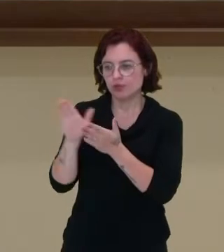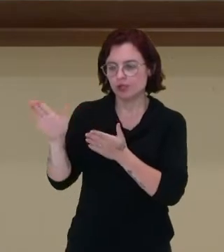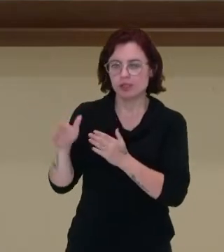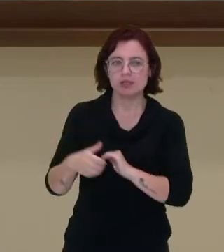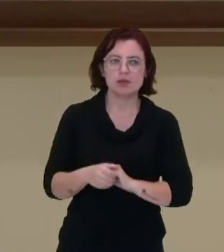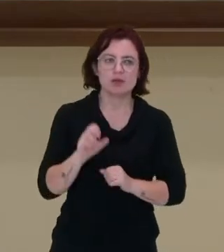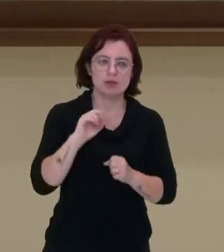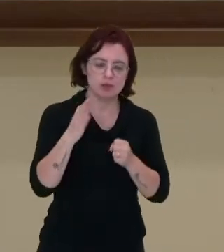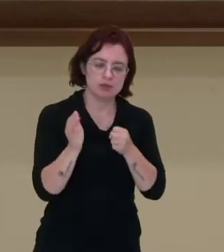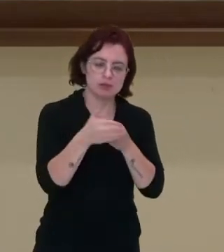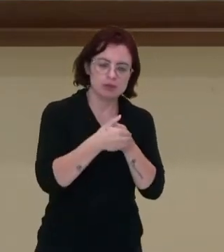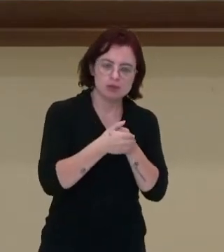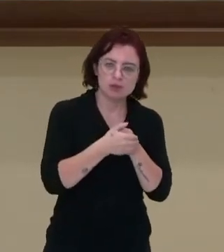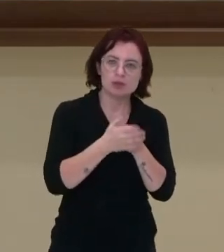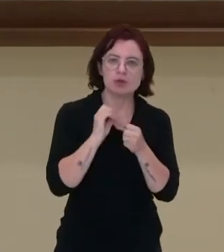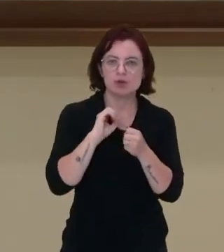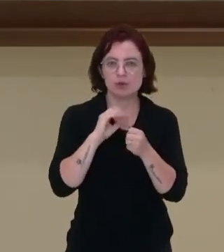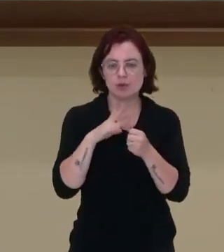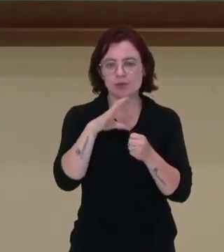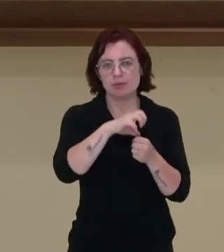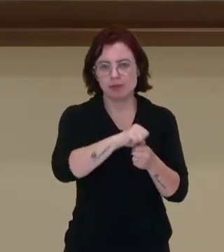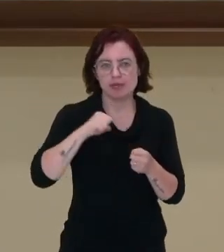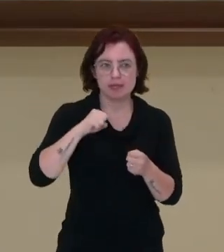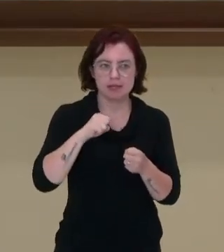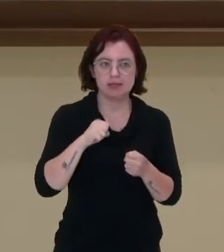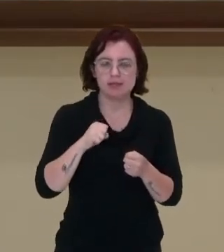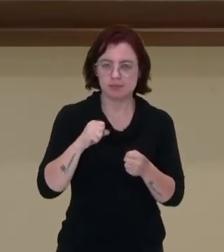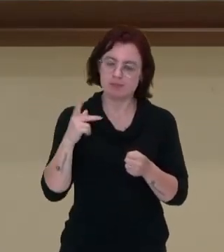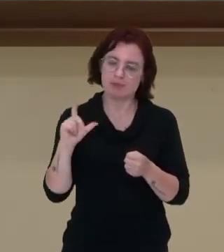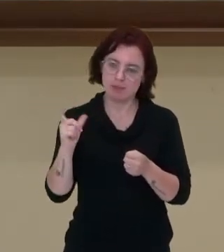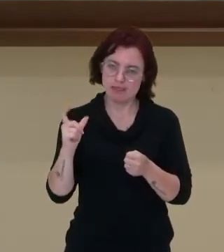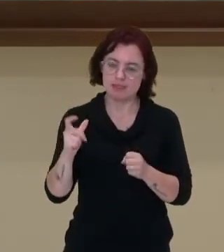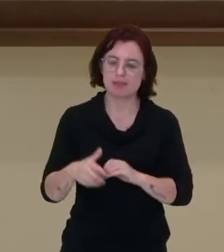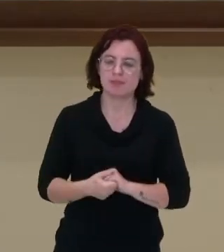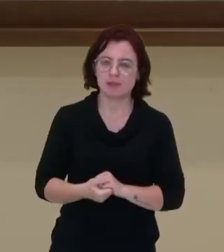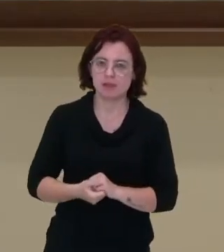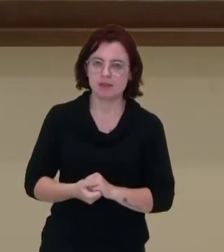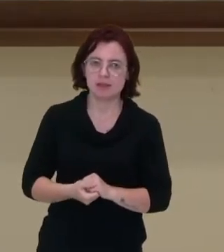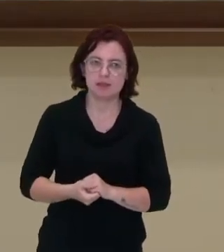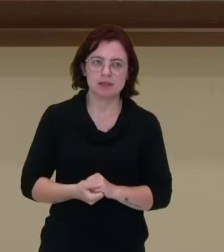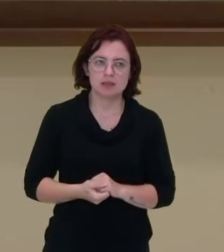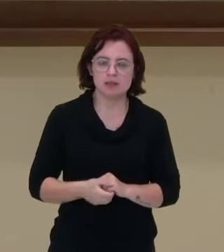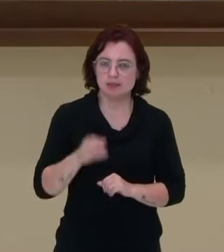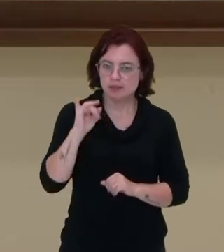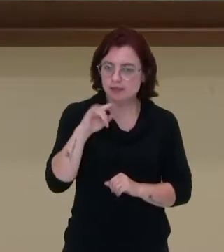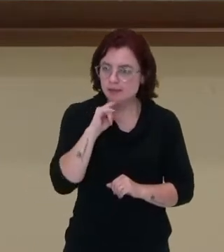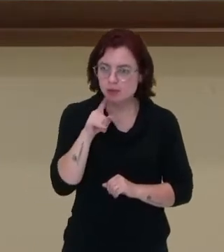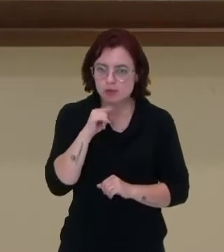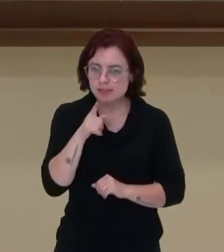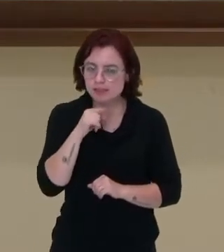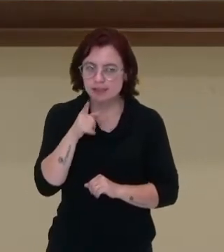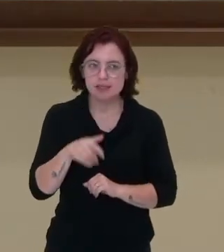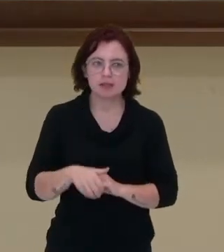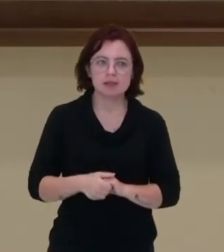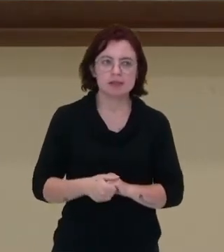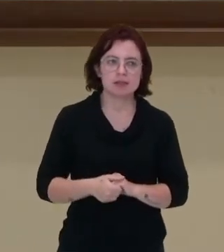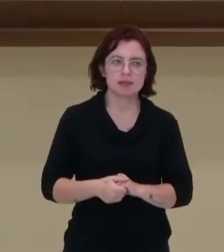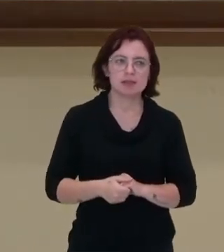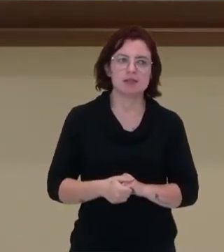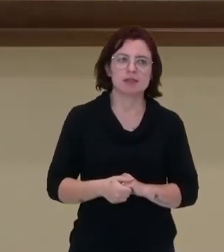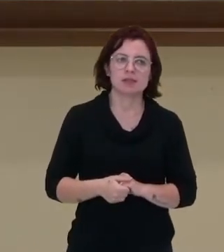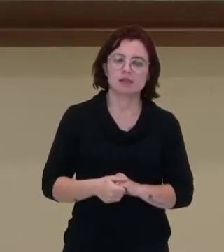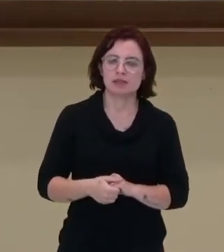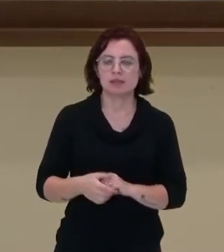ou colocar o escudo, ou capturar a peça. Ele tem que fazer uma dessas 3 coisas. Se ele não fizer, essa jogada é ilegal. Tem